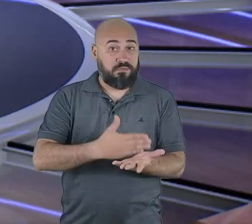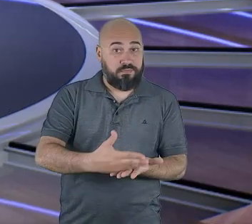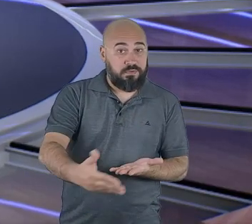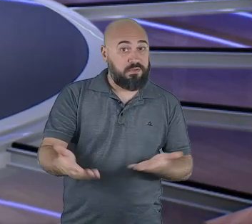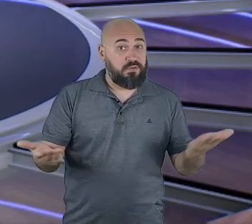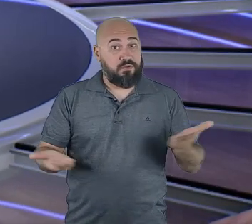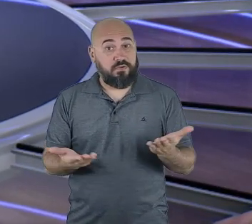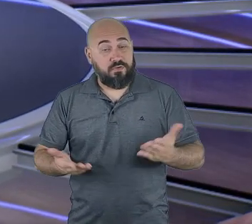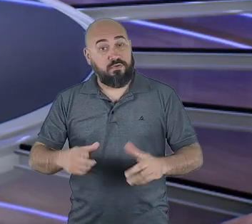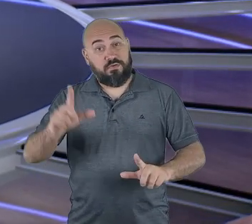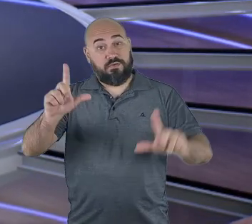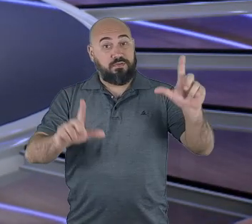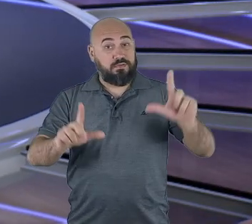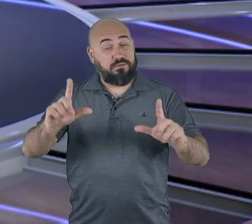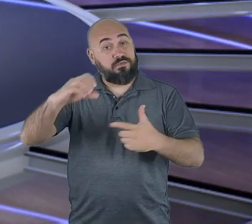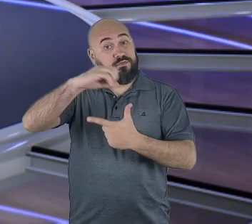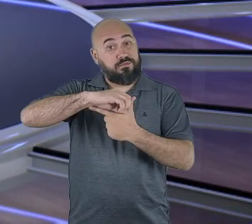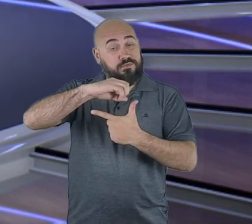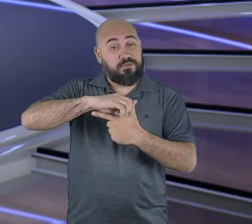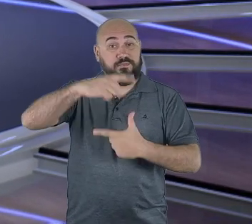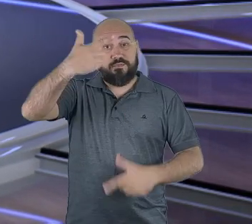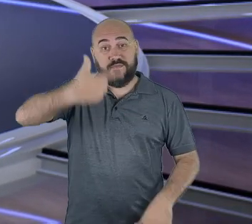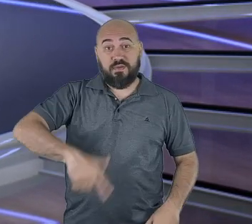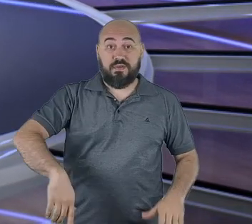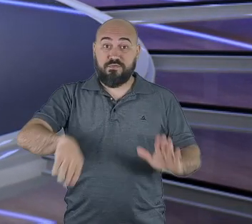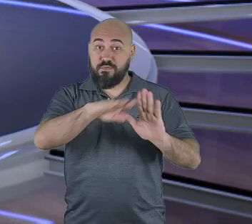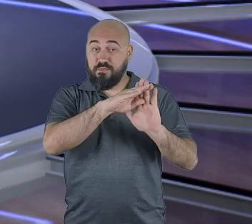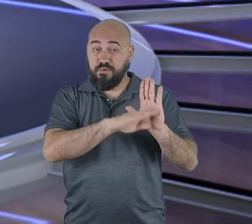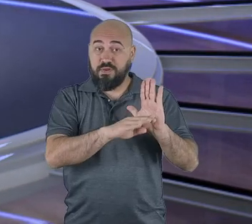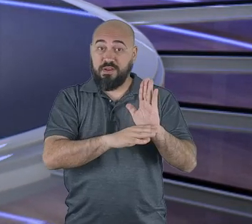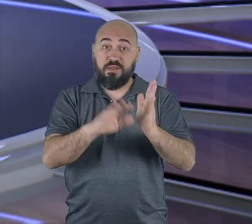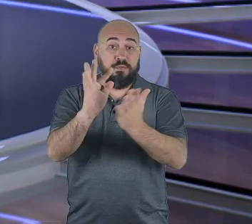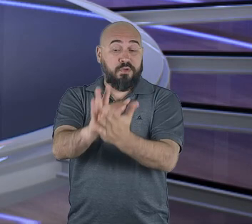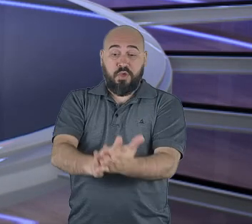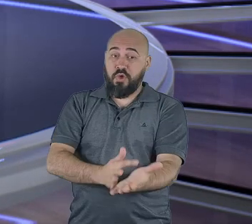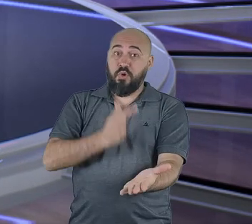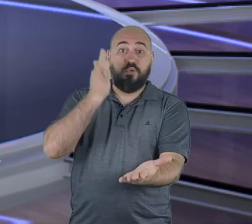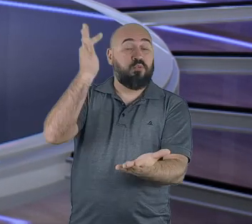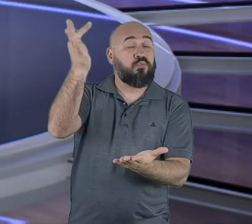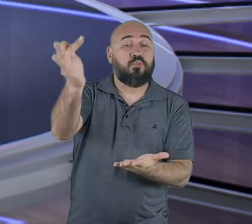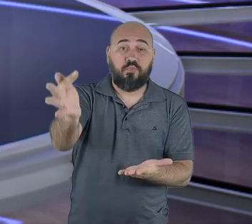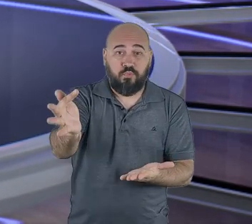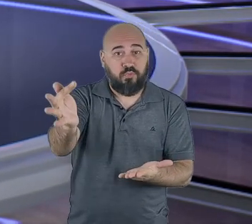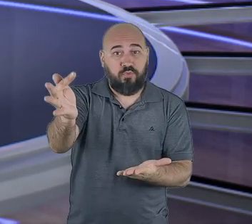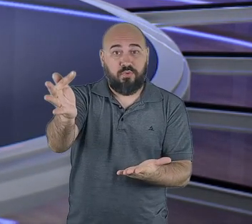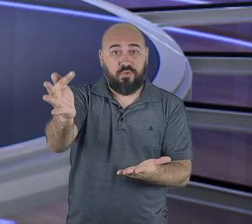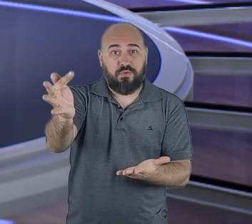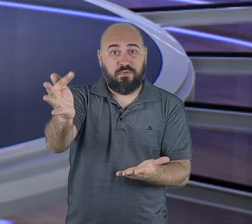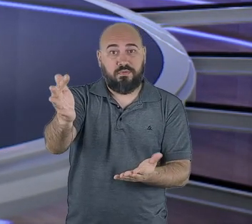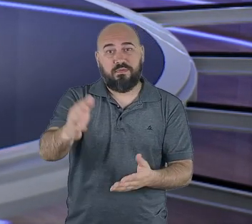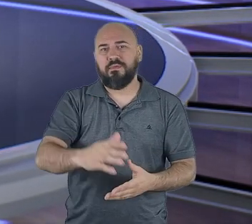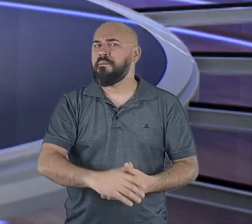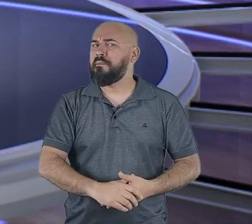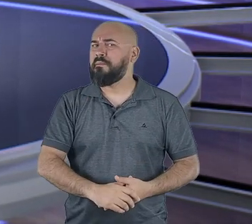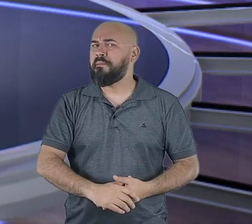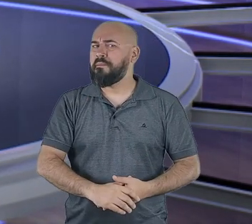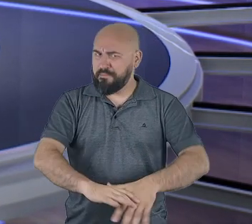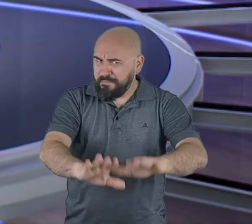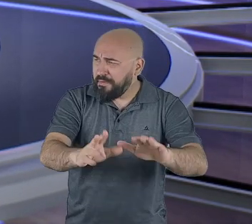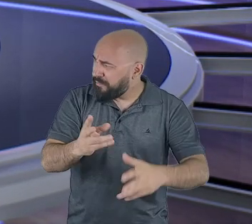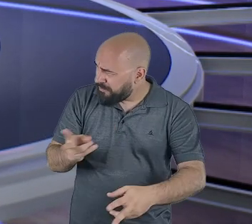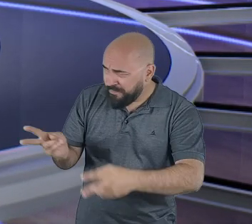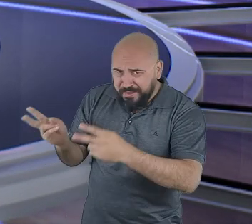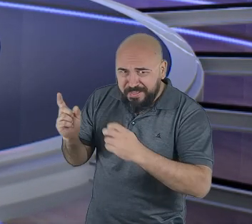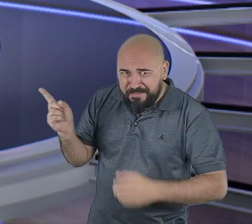Está começando agora na tela da TV Novo Tempo mais um programa, A Arena do Futuro. Eu já sei que você